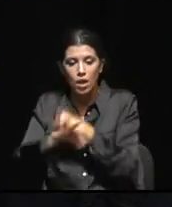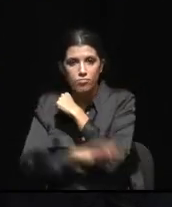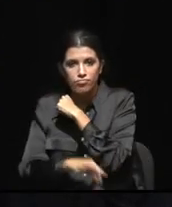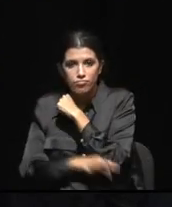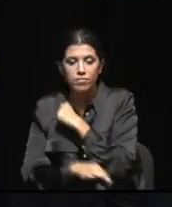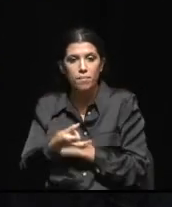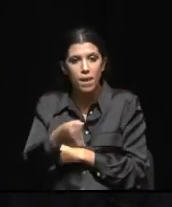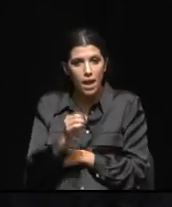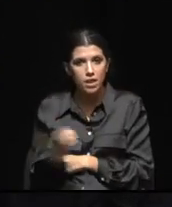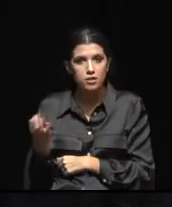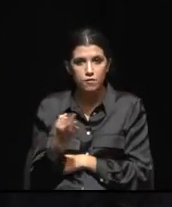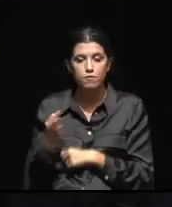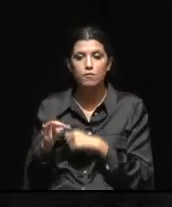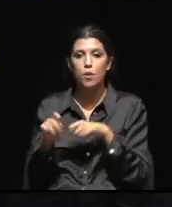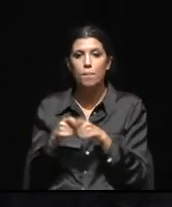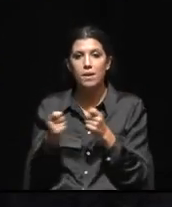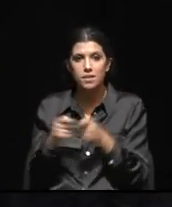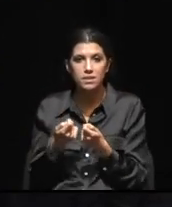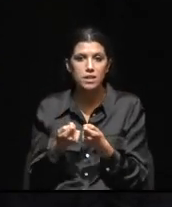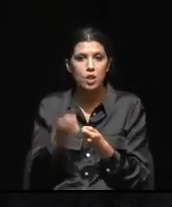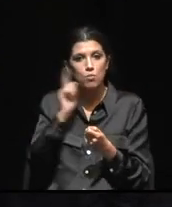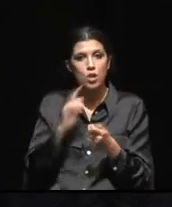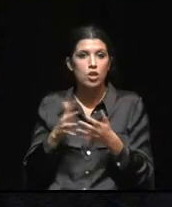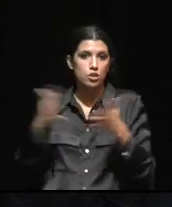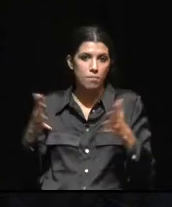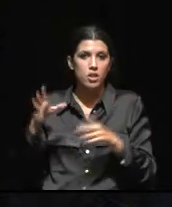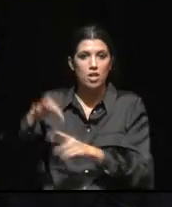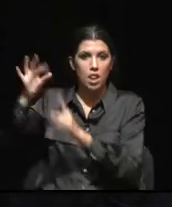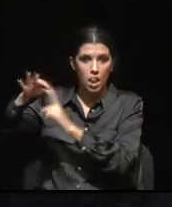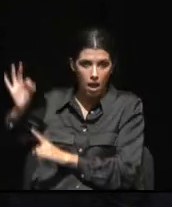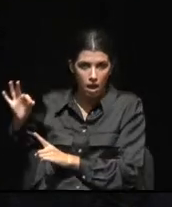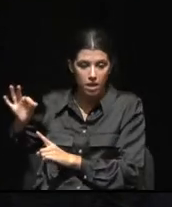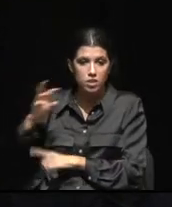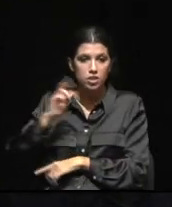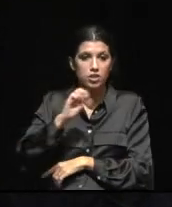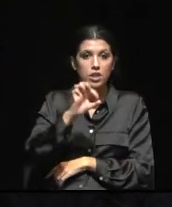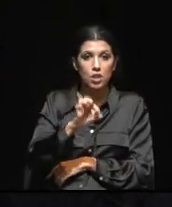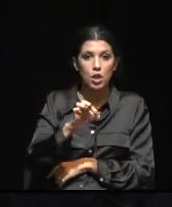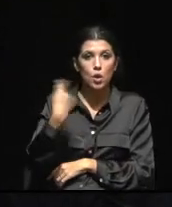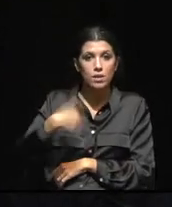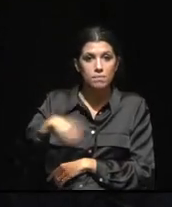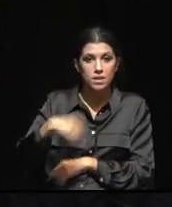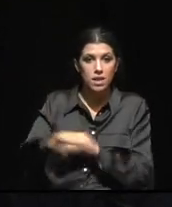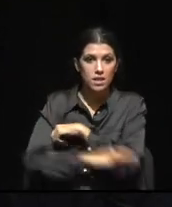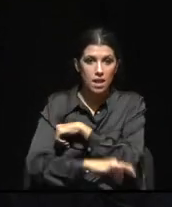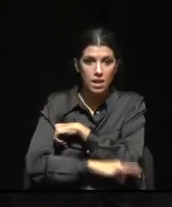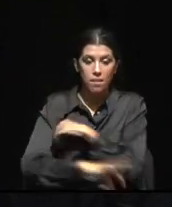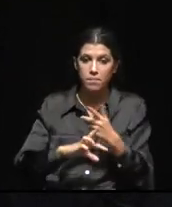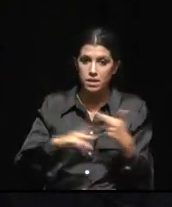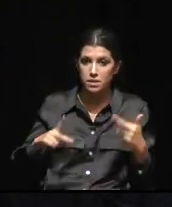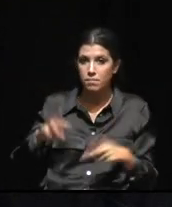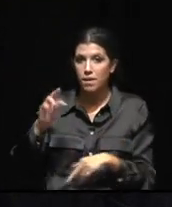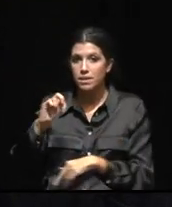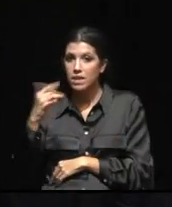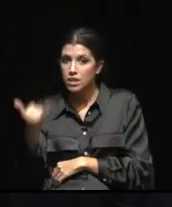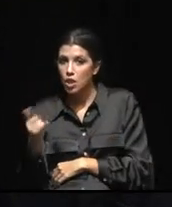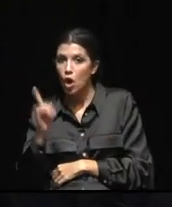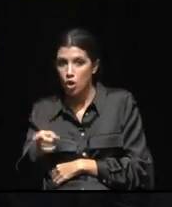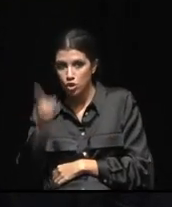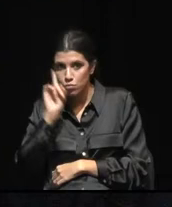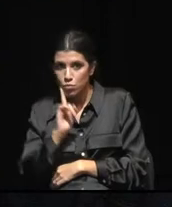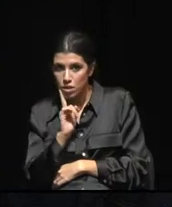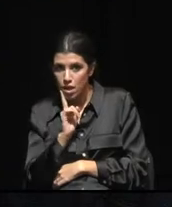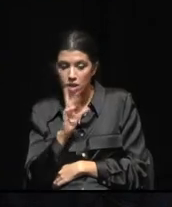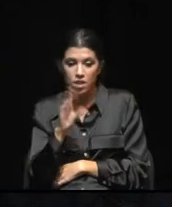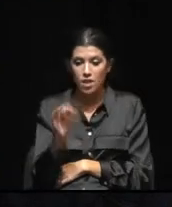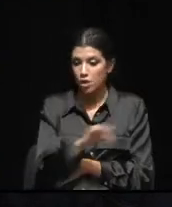socialista afirma-se como a força política com mais mulheres eleitas dos 38 presidentes de câmara municipal 32 são mulheres